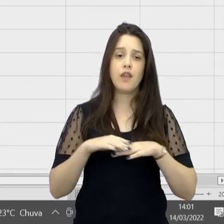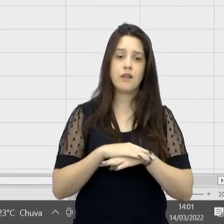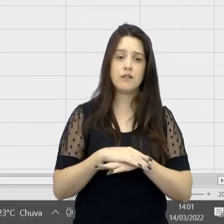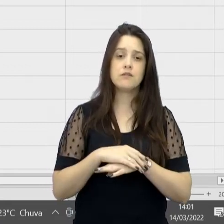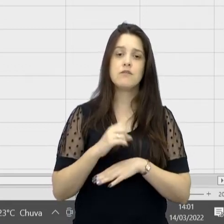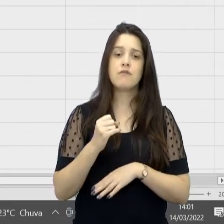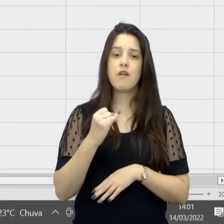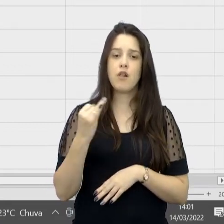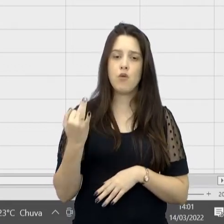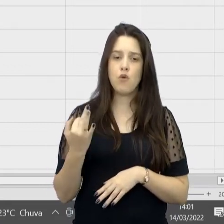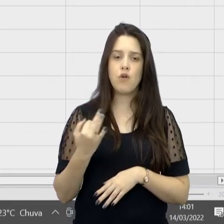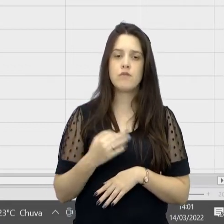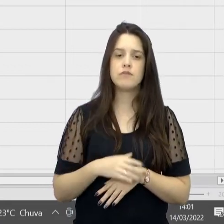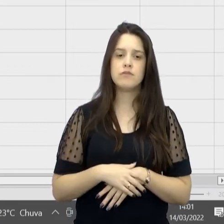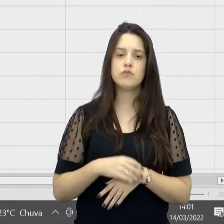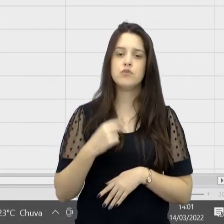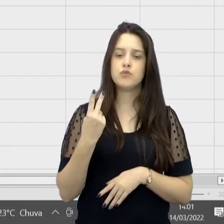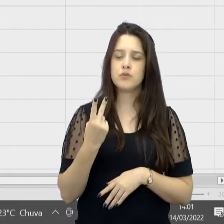R$230.